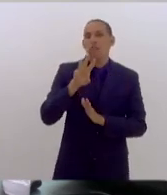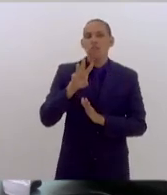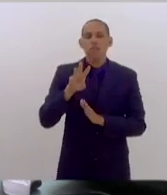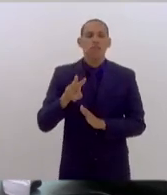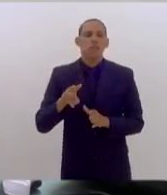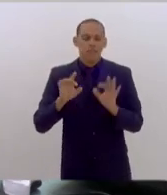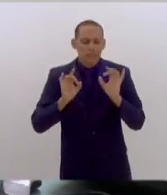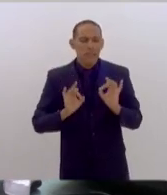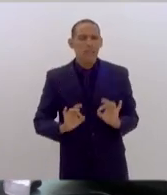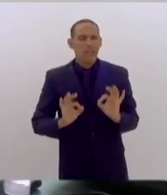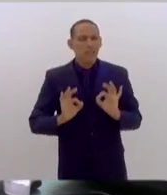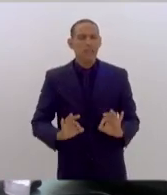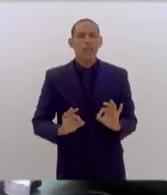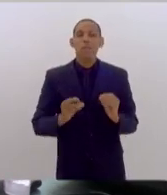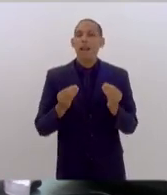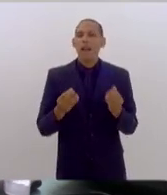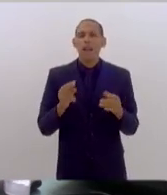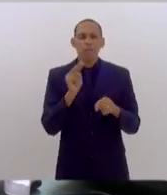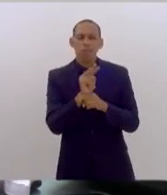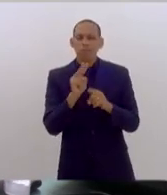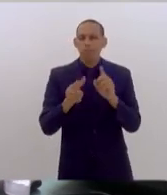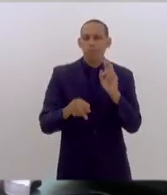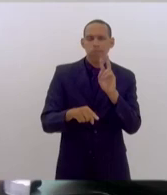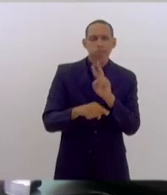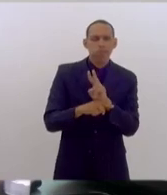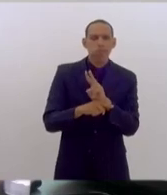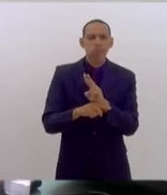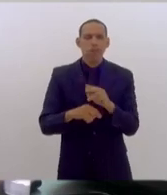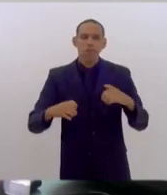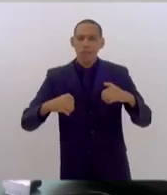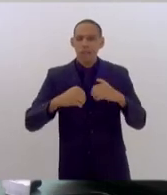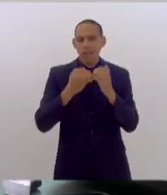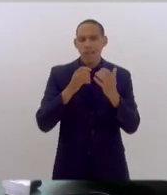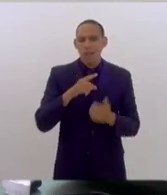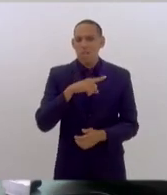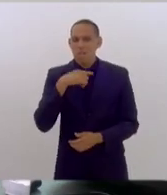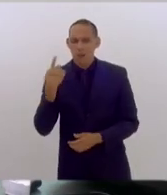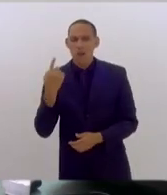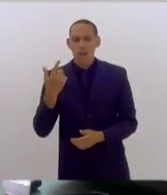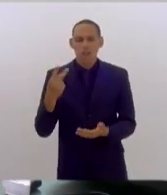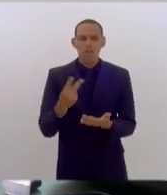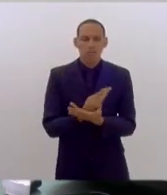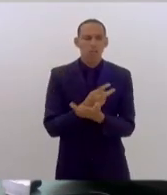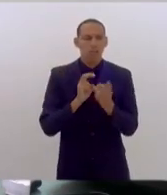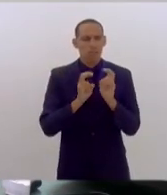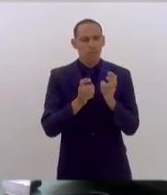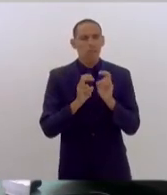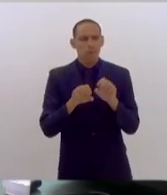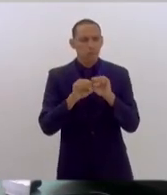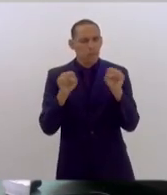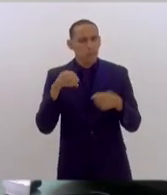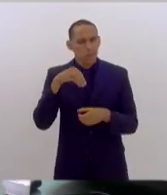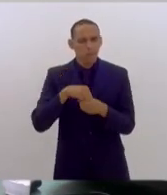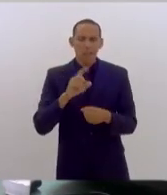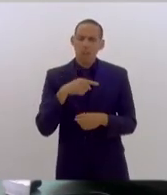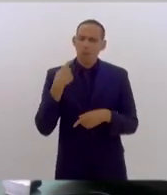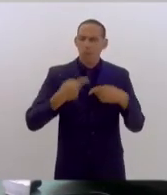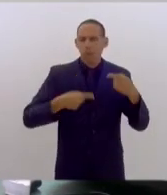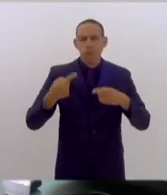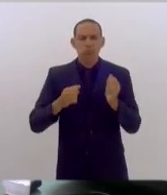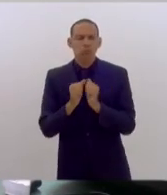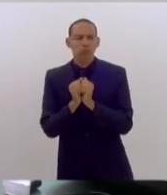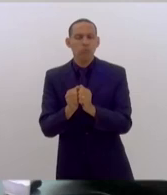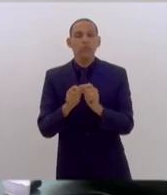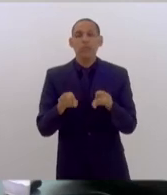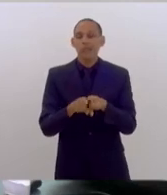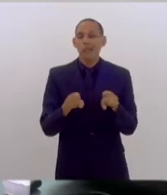âmbito do município para devida apuração de índices de acidentes e mortes violências ocorridas no sistema Ferroviário sua objeto de discussões importantes feitas entre nós aqui com a